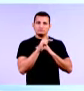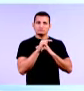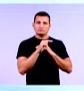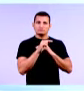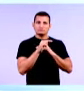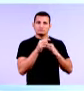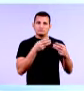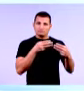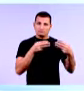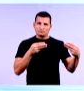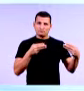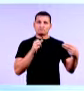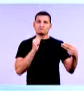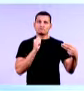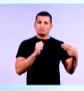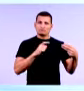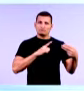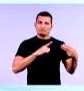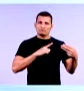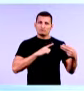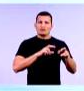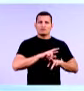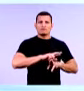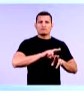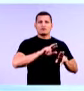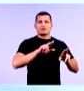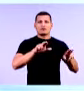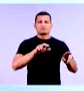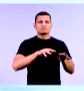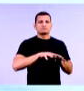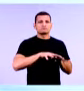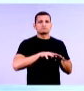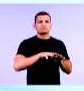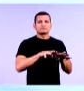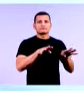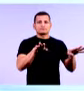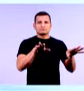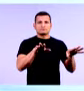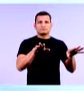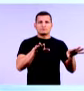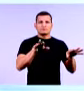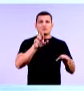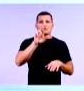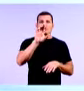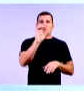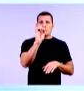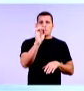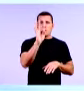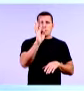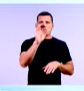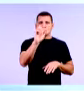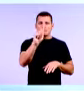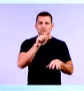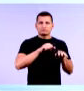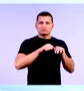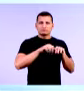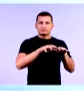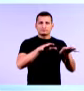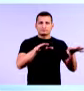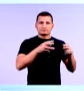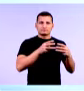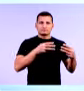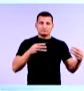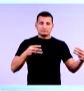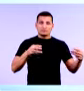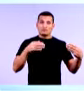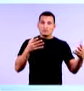ela pode ter vários caminhos para ser entregue, que a gente vai chamar de rotas, né? Várias rotas. O sistema, então, tem que